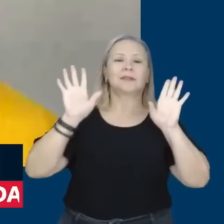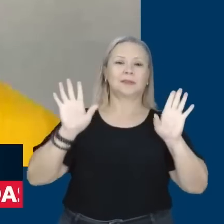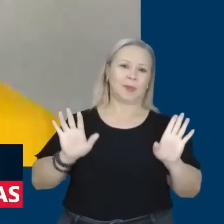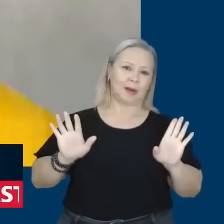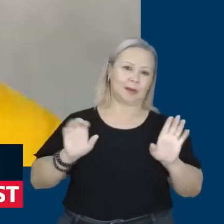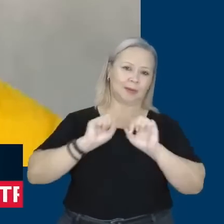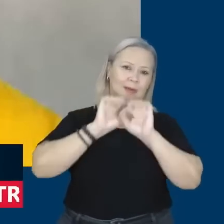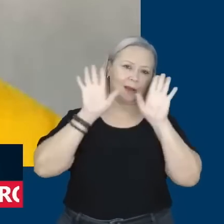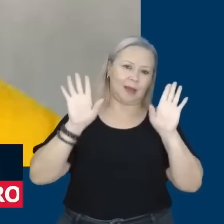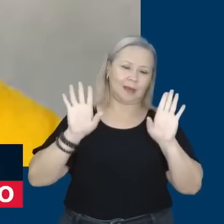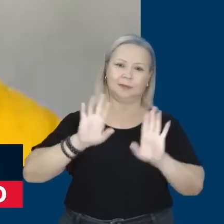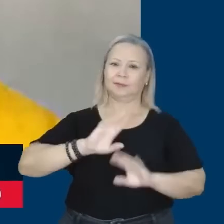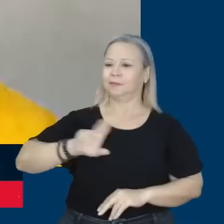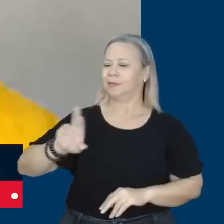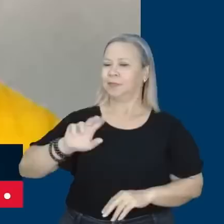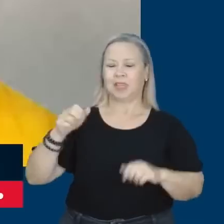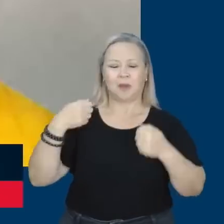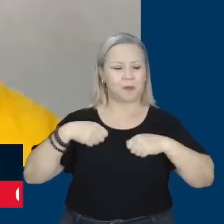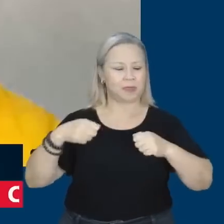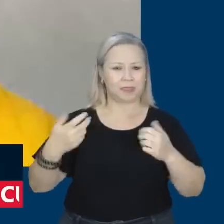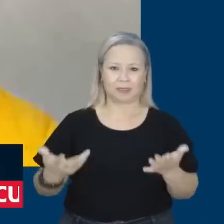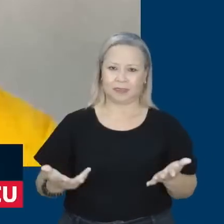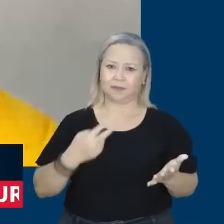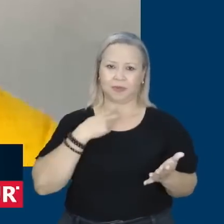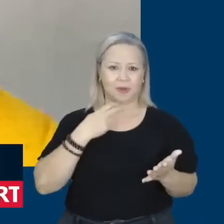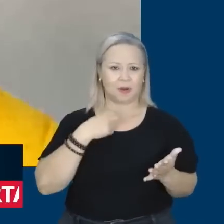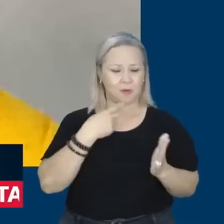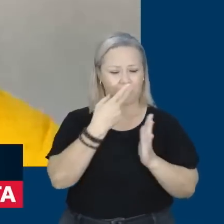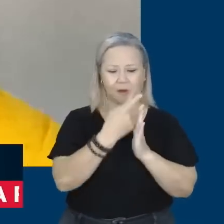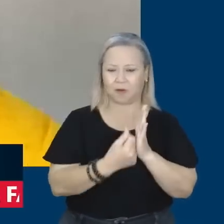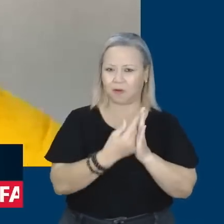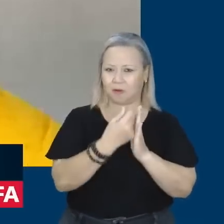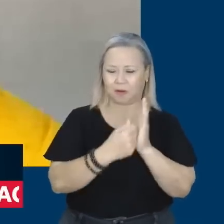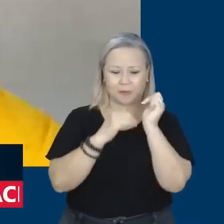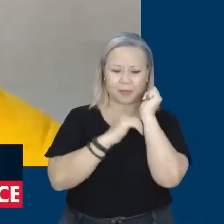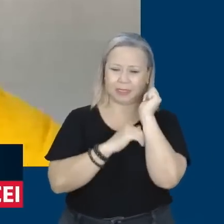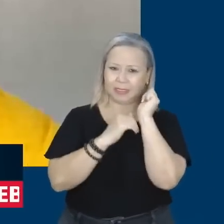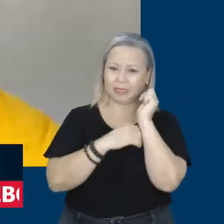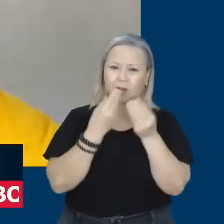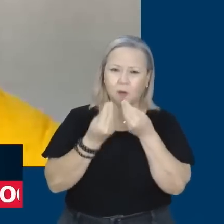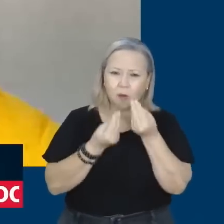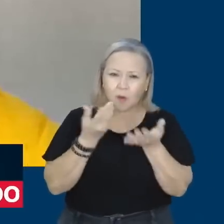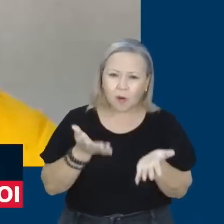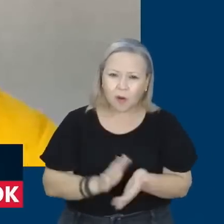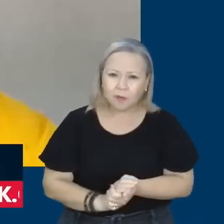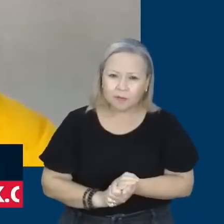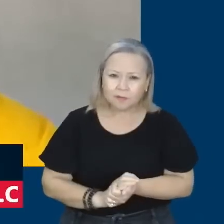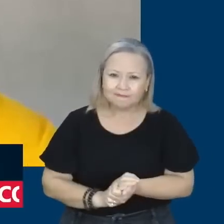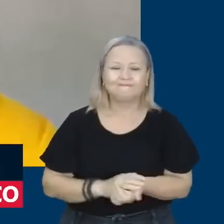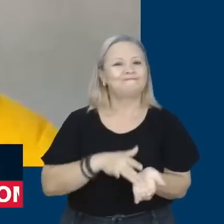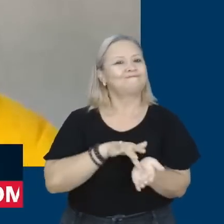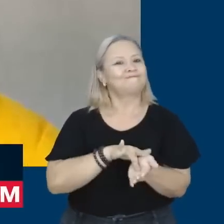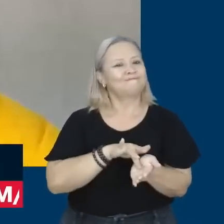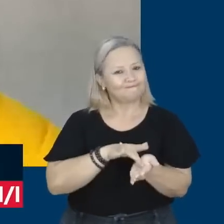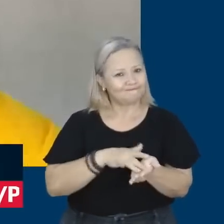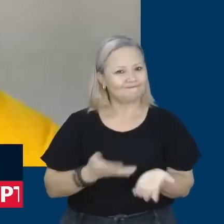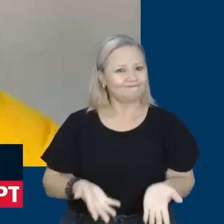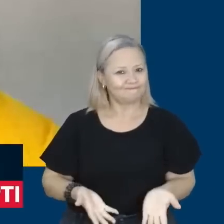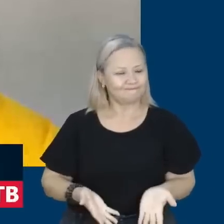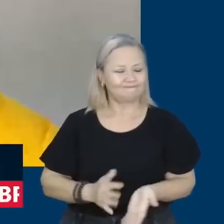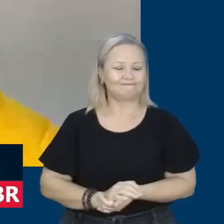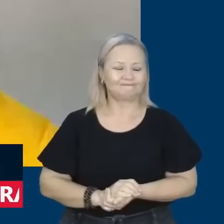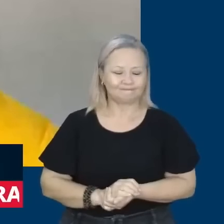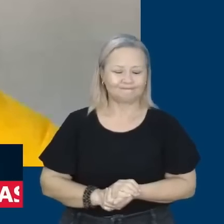de orçamento secreto. Né? Não precisamos dessa farra que foi no Congresso junto com